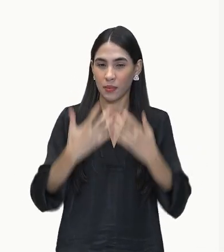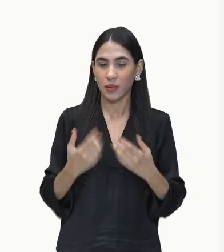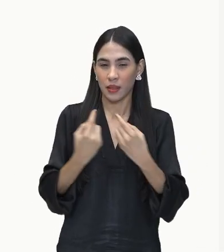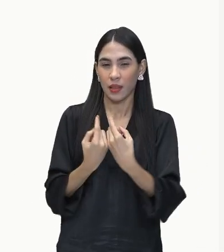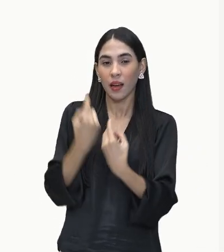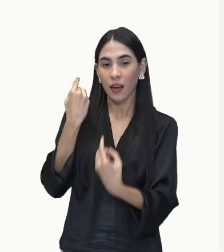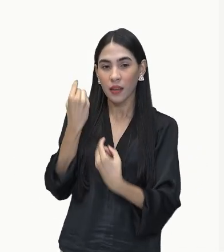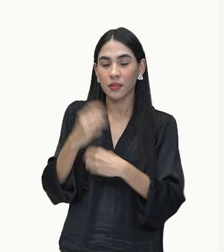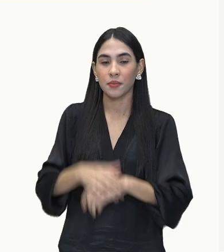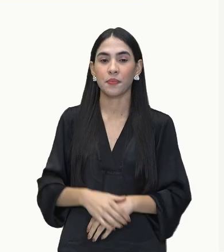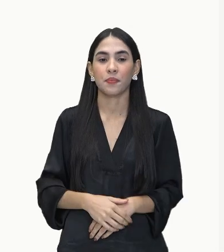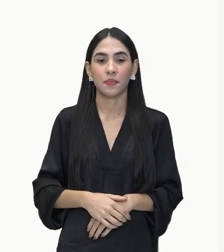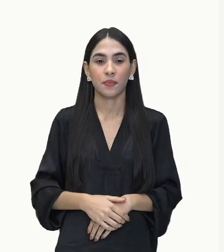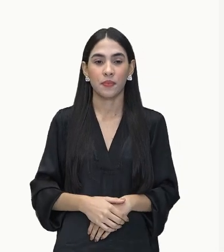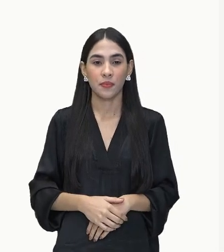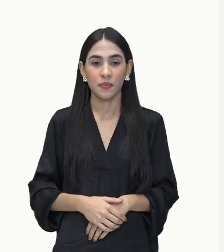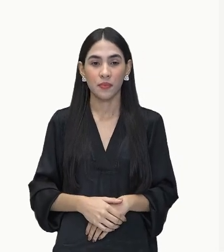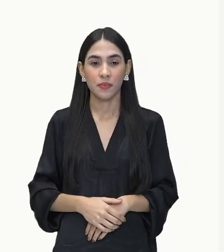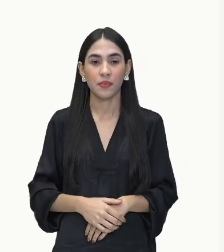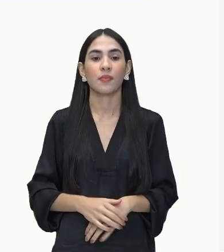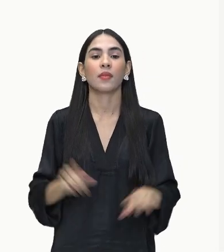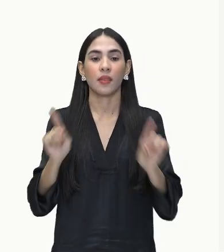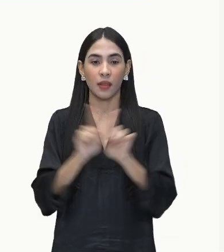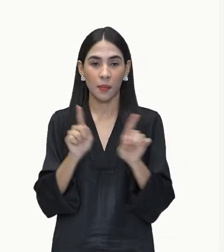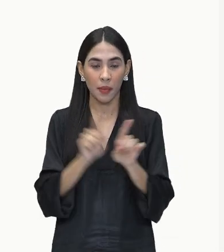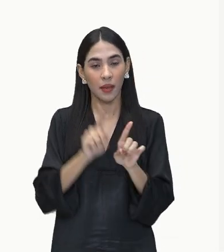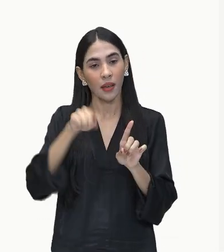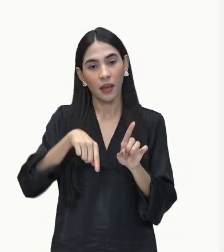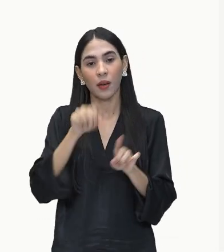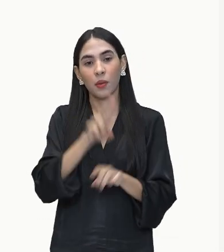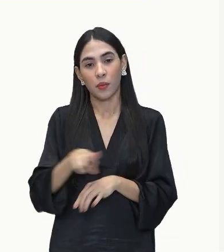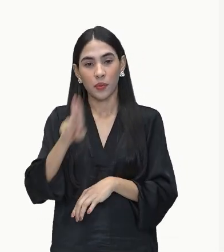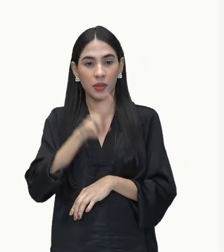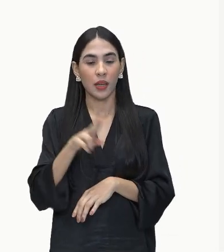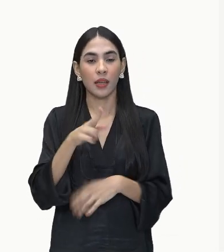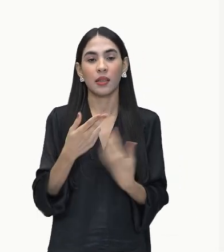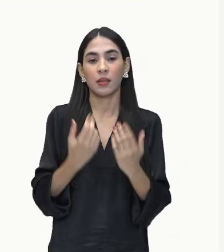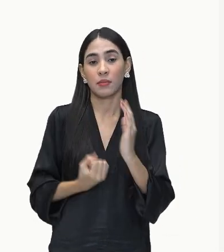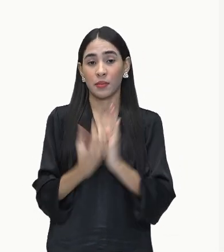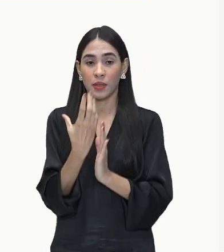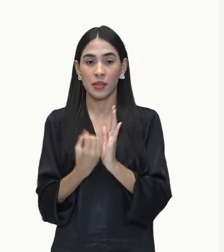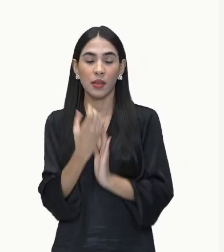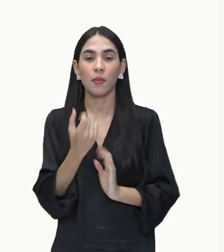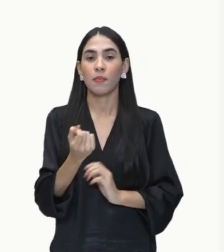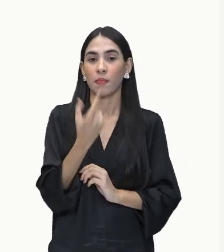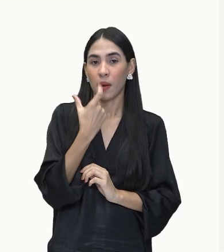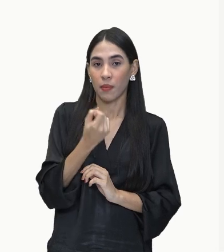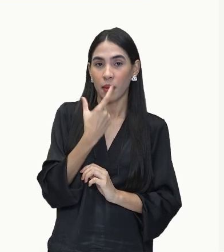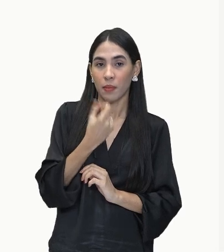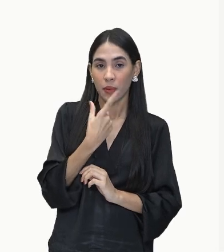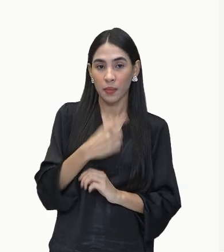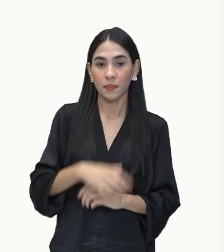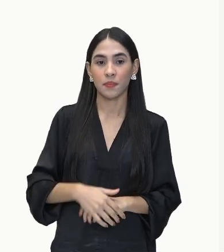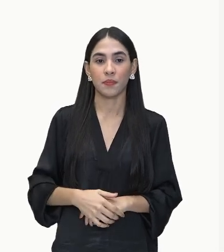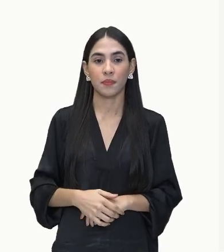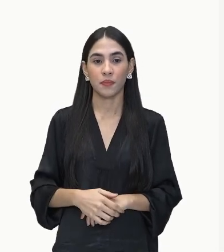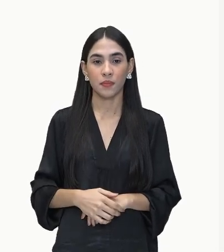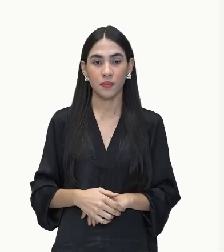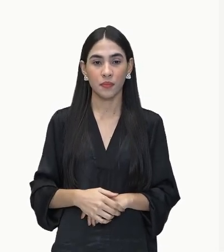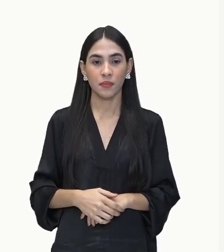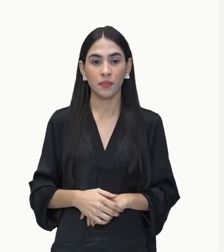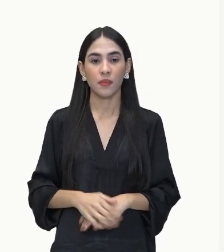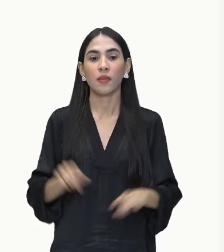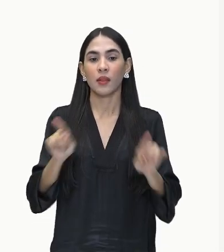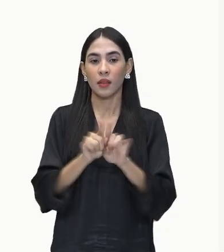aminas. As amidas também são utilizadas na fabricação de medicamentos,